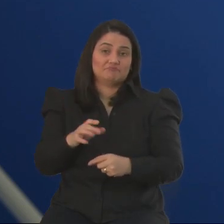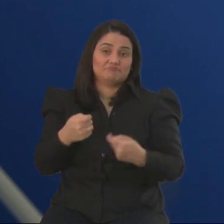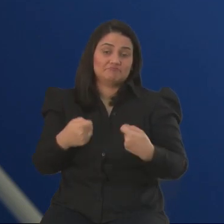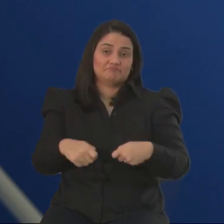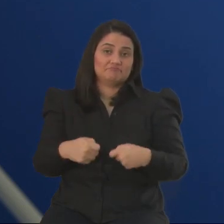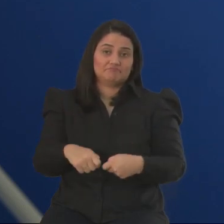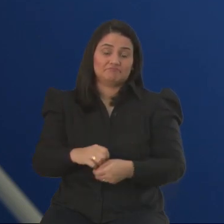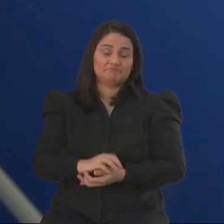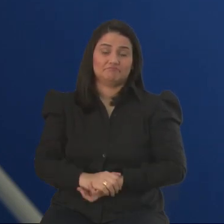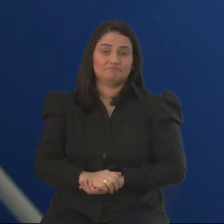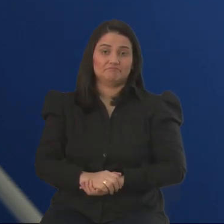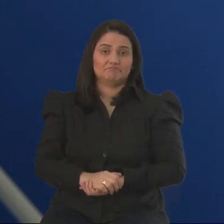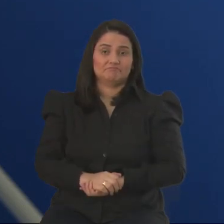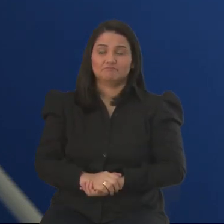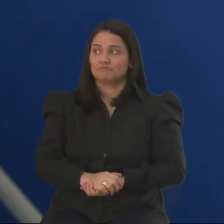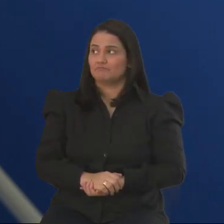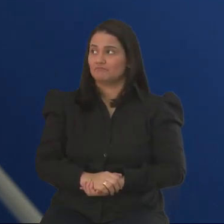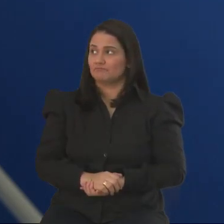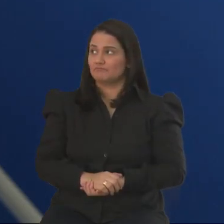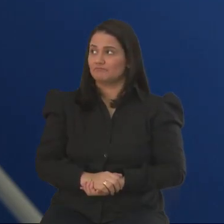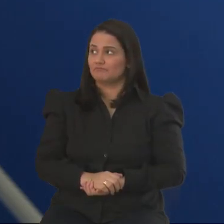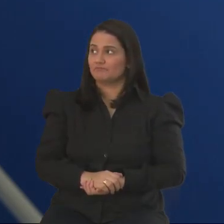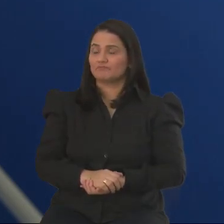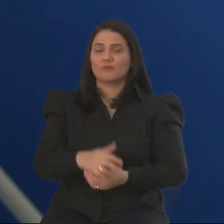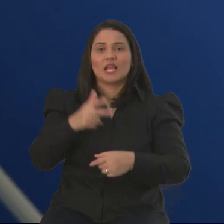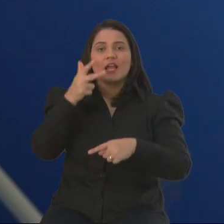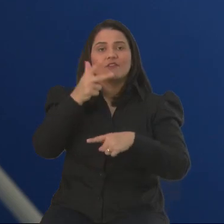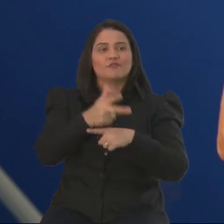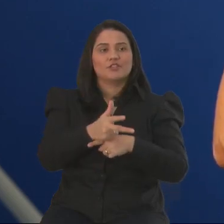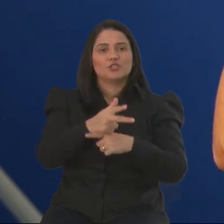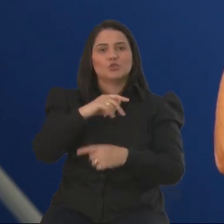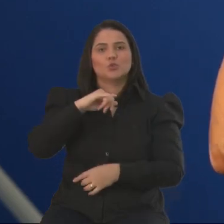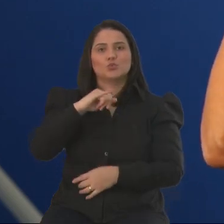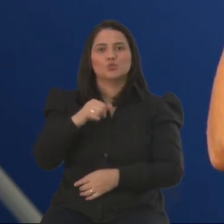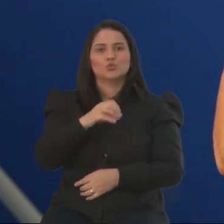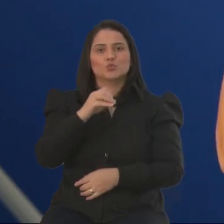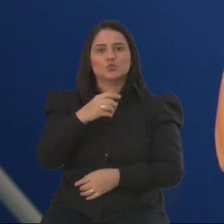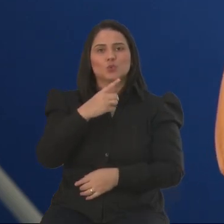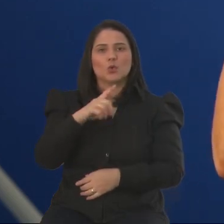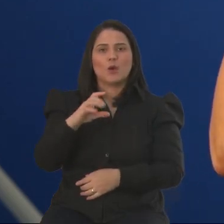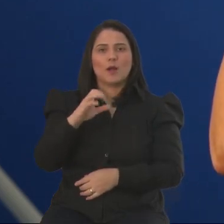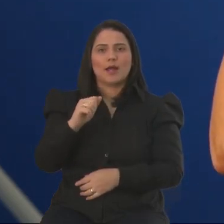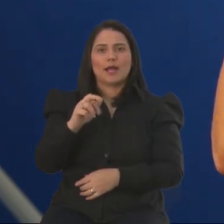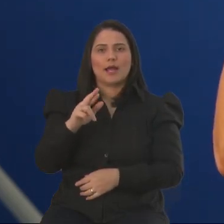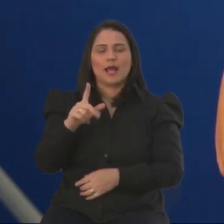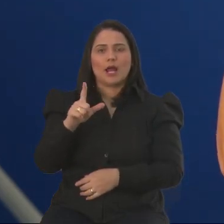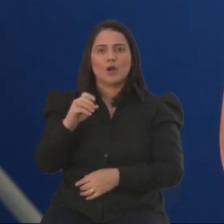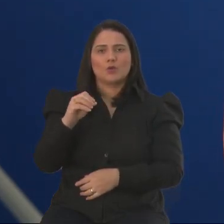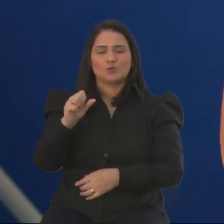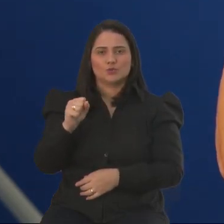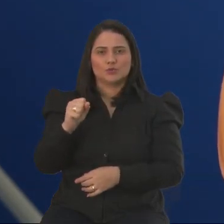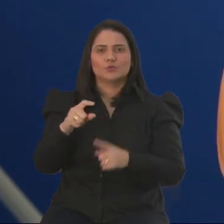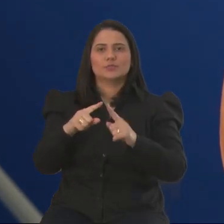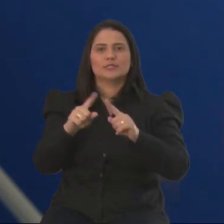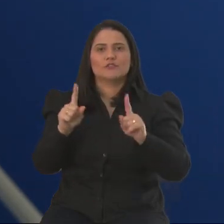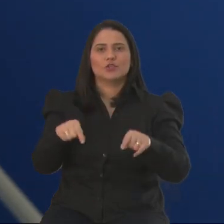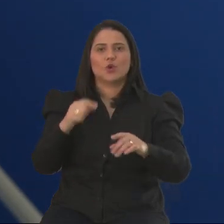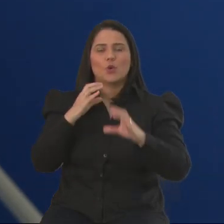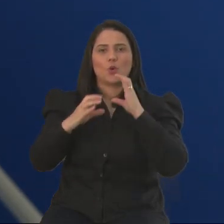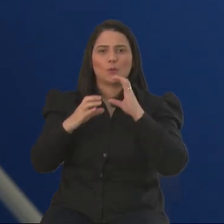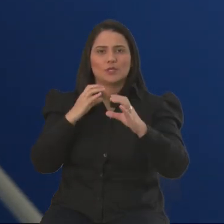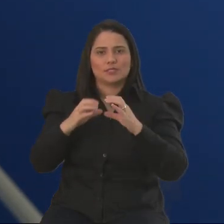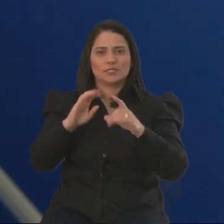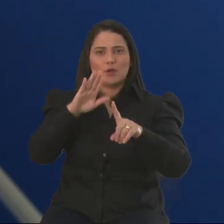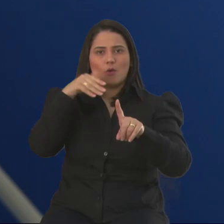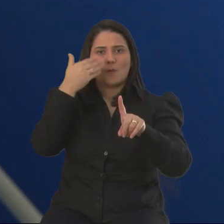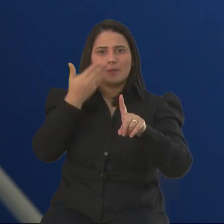Agora, um pequeno vídeo do João Carlos Leal. nosso servidor lá da comunicação, em homenagem a